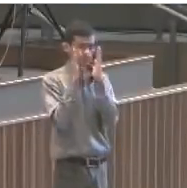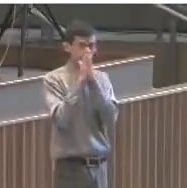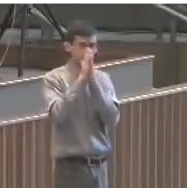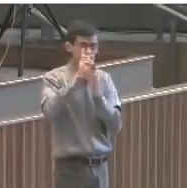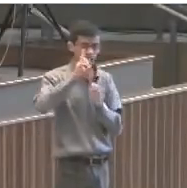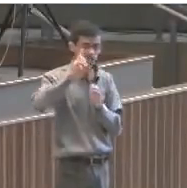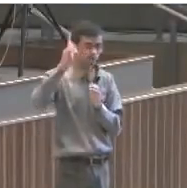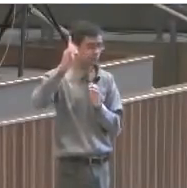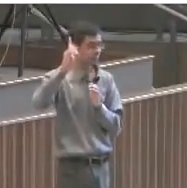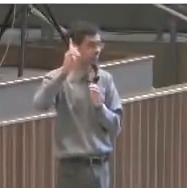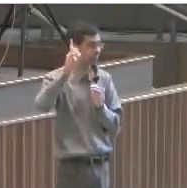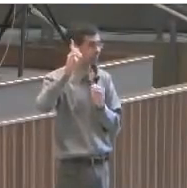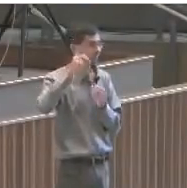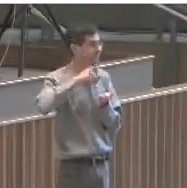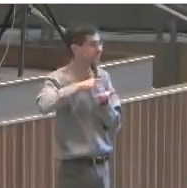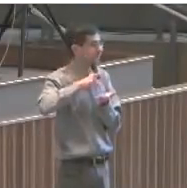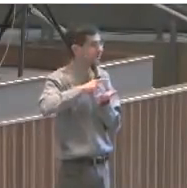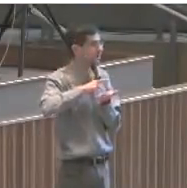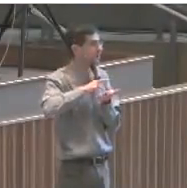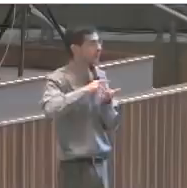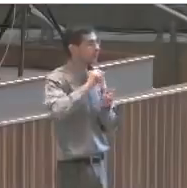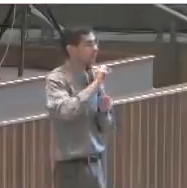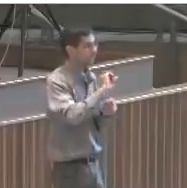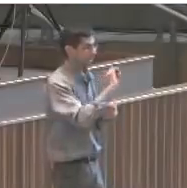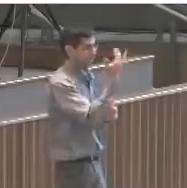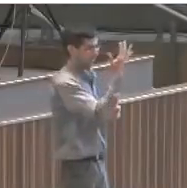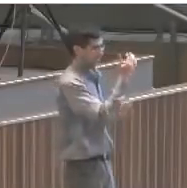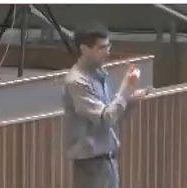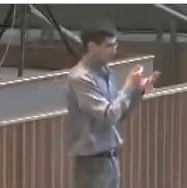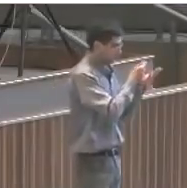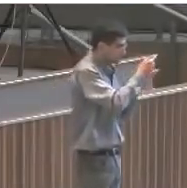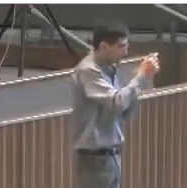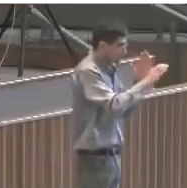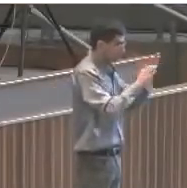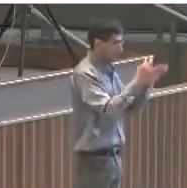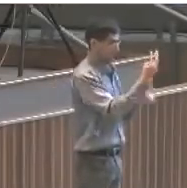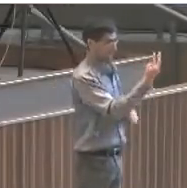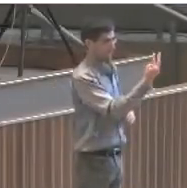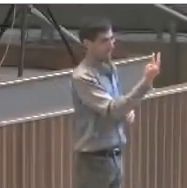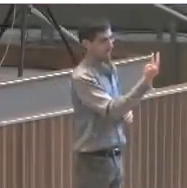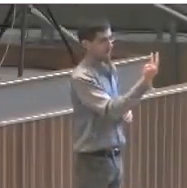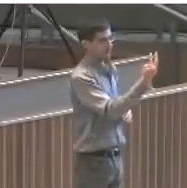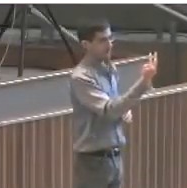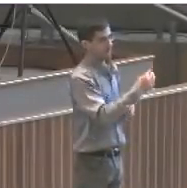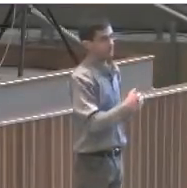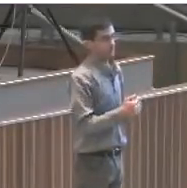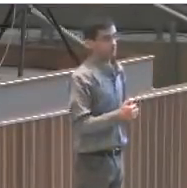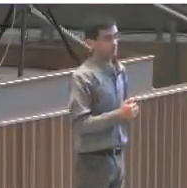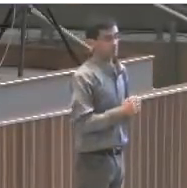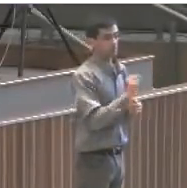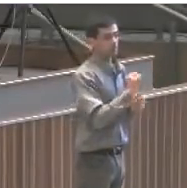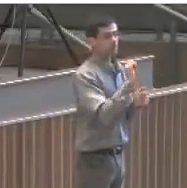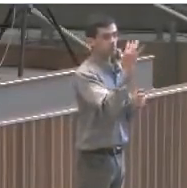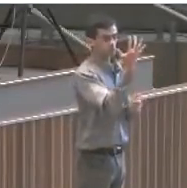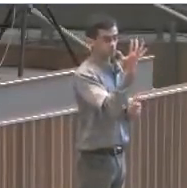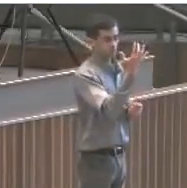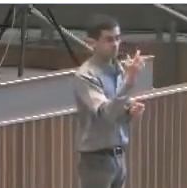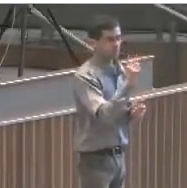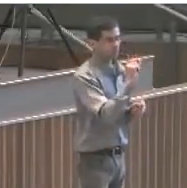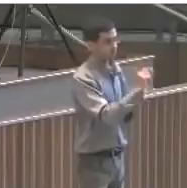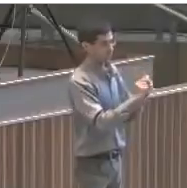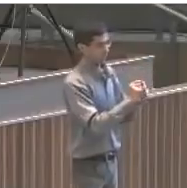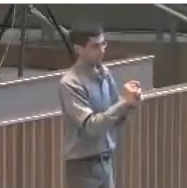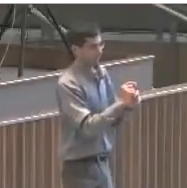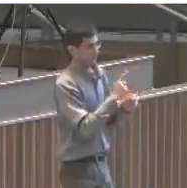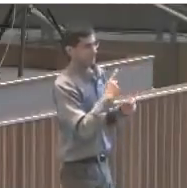nós olhamos para o que aconteceu aqui no capítulo 3 observe bem do ponto de vista a ele estava entre o